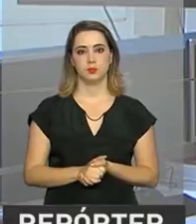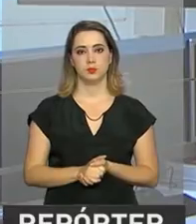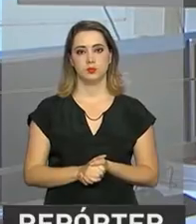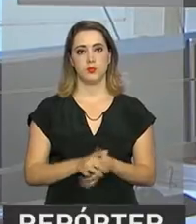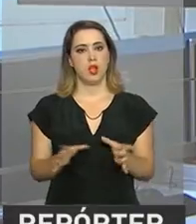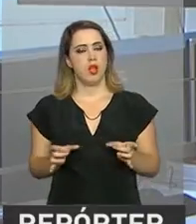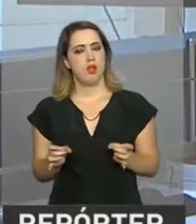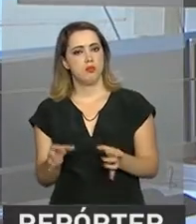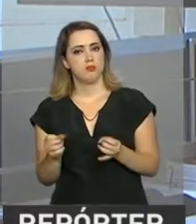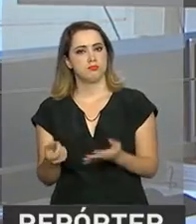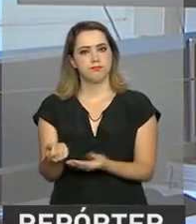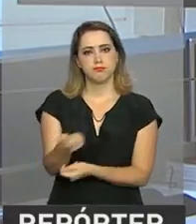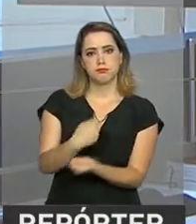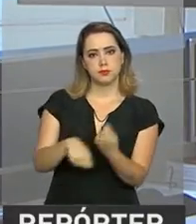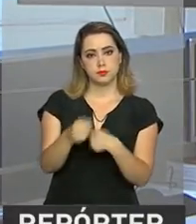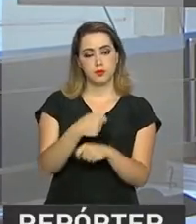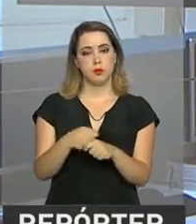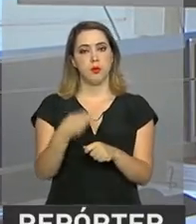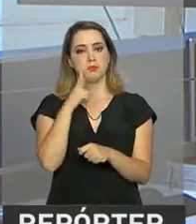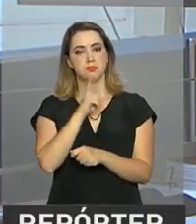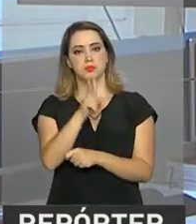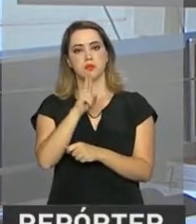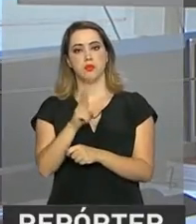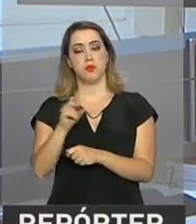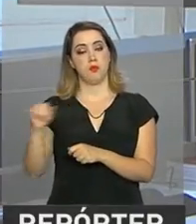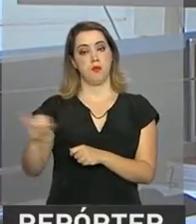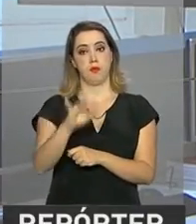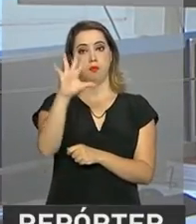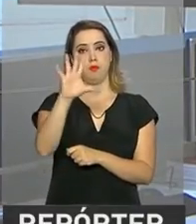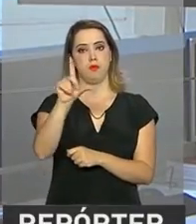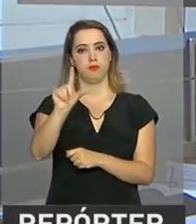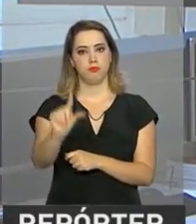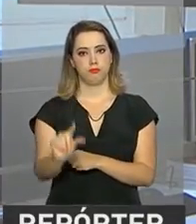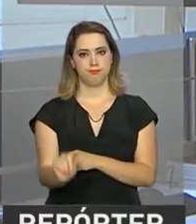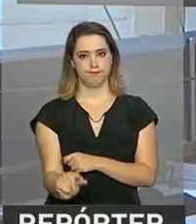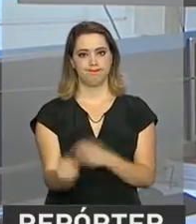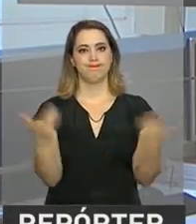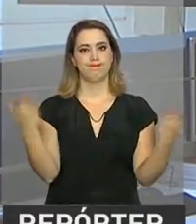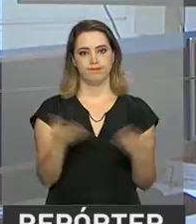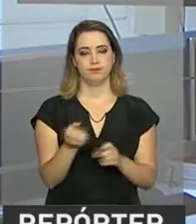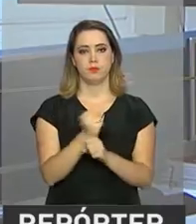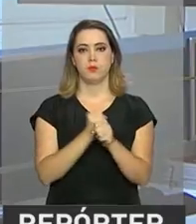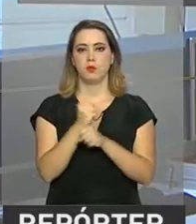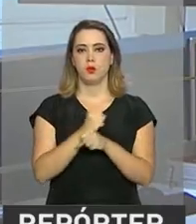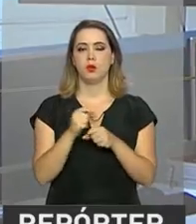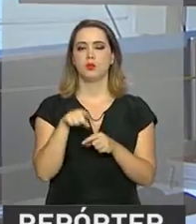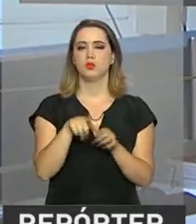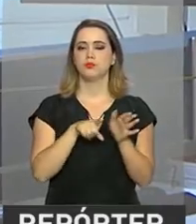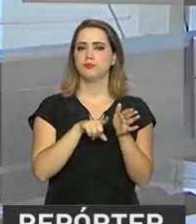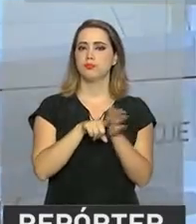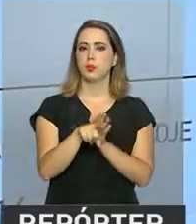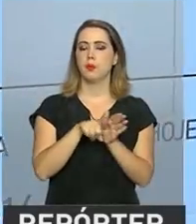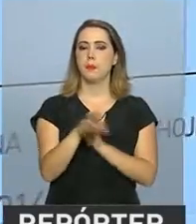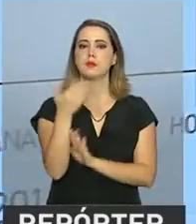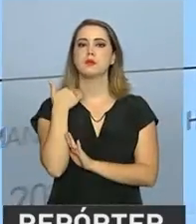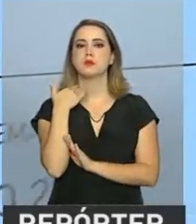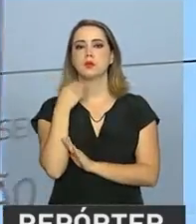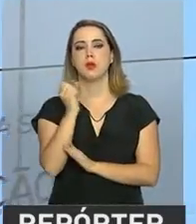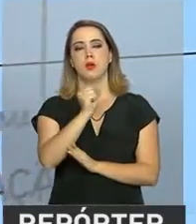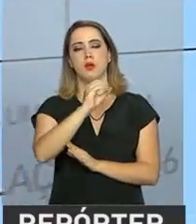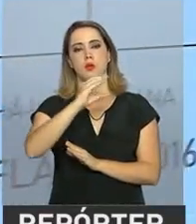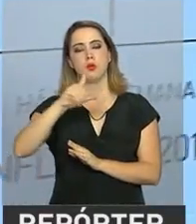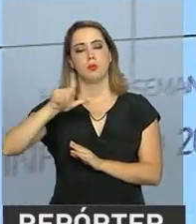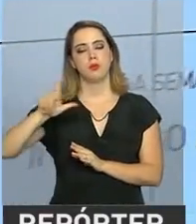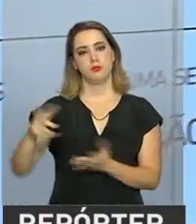o mercado financeiro prevê mais queda na inflação deste ano é o que mostra o boletim focus do banco central vamos ver aqui no telão olha só ao